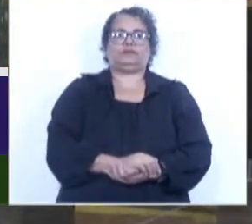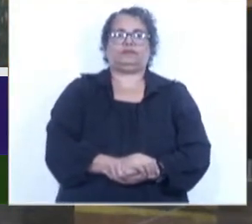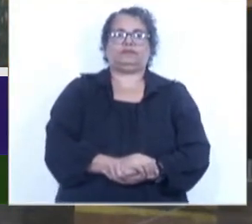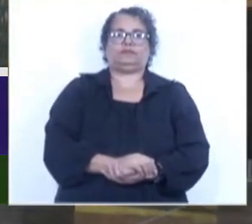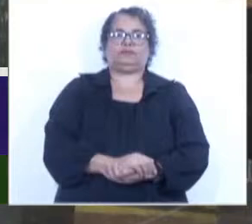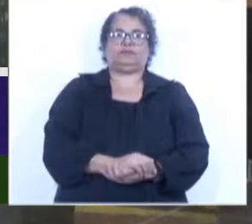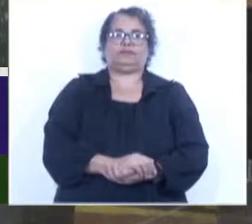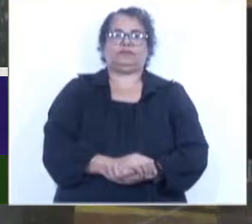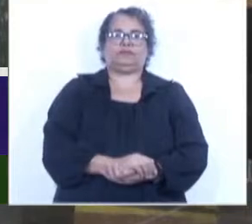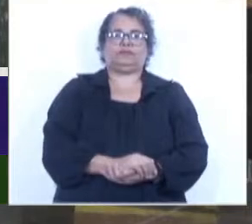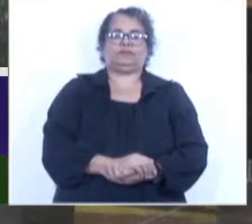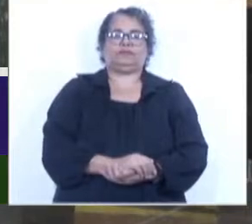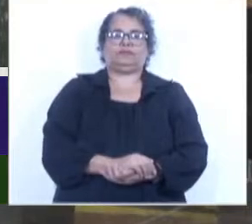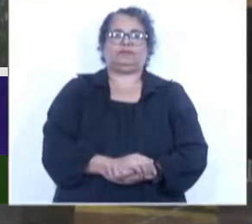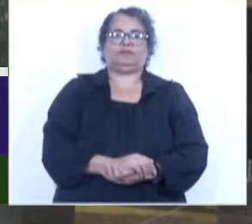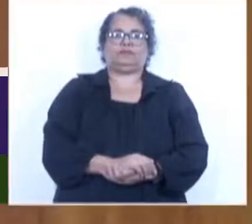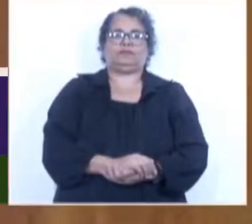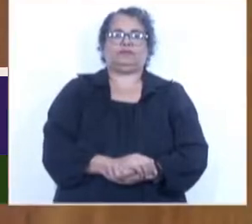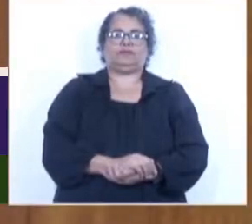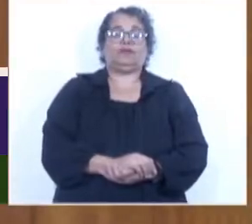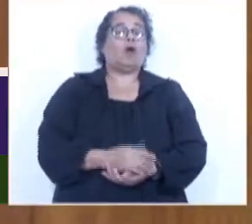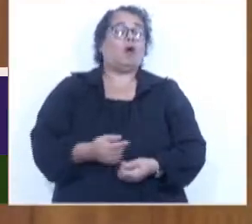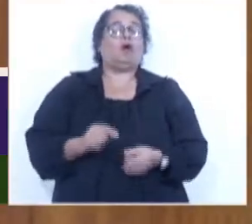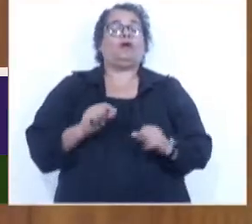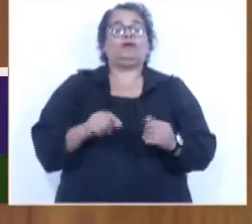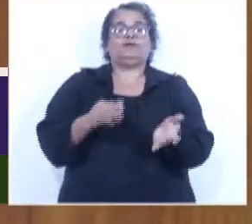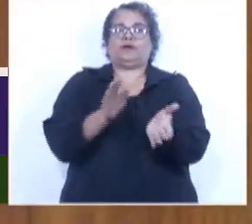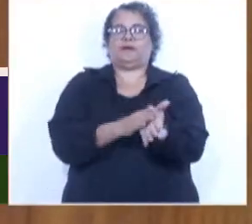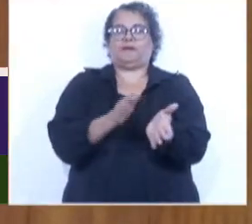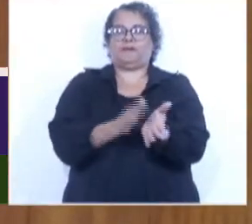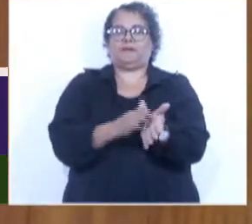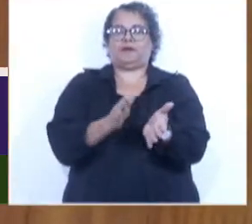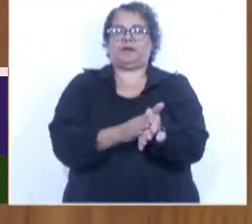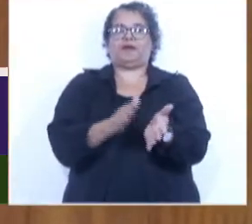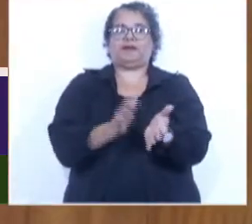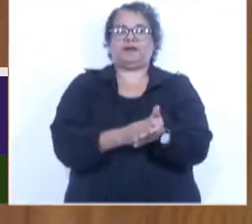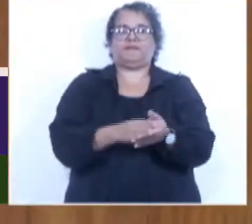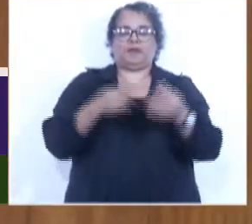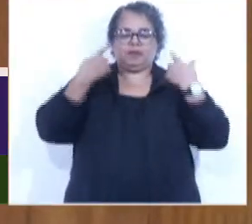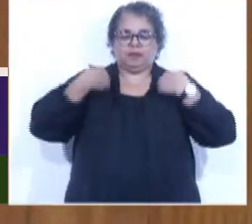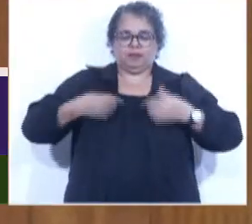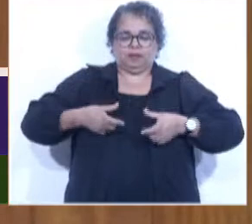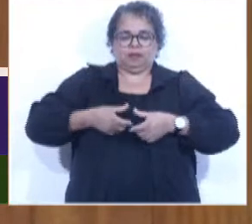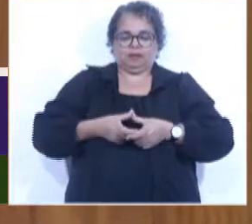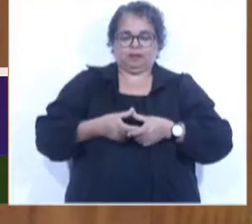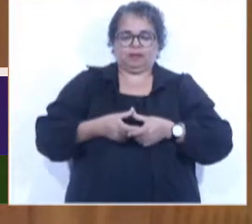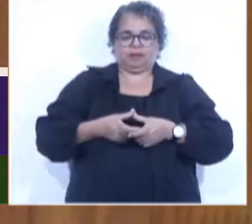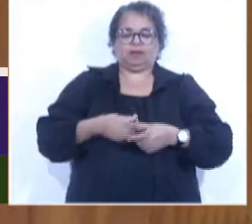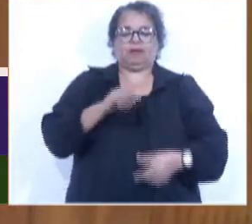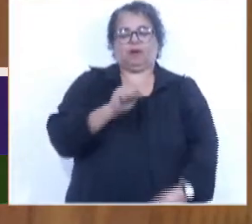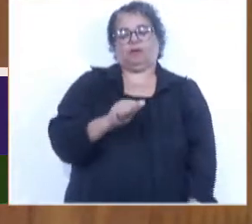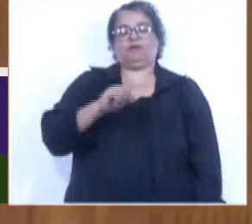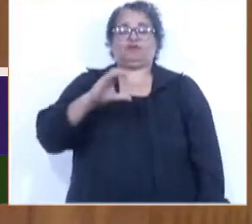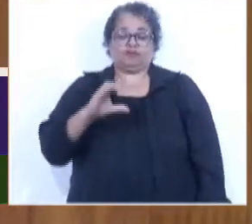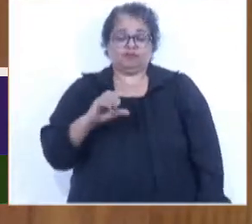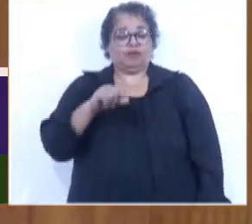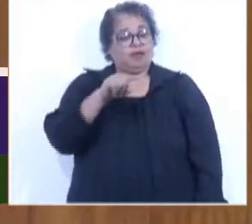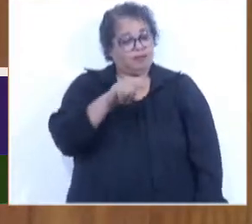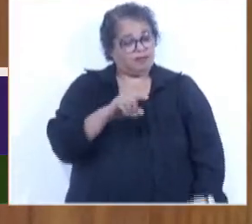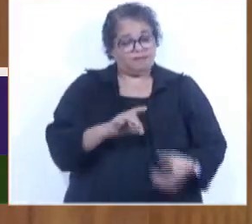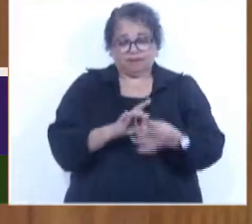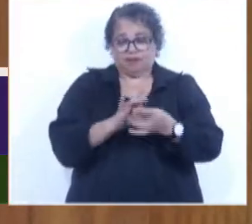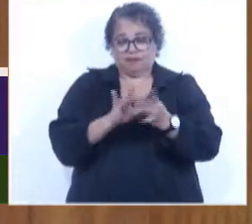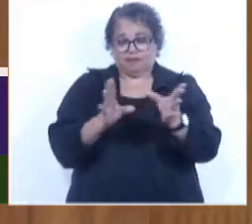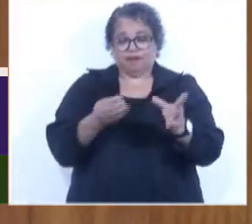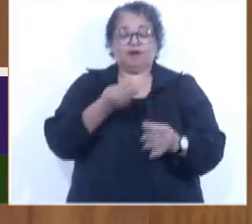pecadores Presidente quero te parabenizar pela condução da comenda algo César onde vossa excelência deu oportunidade